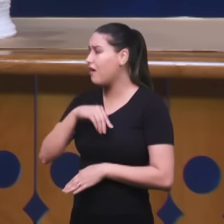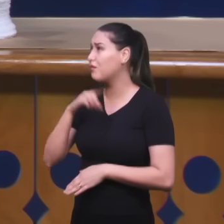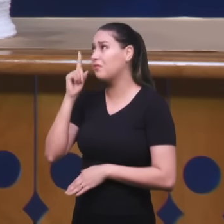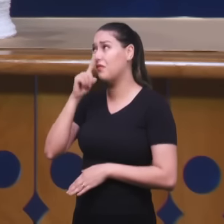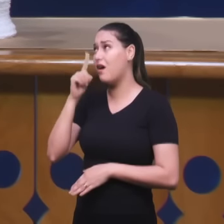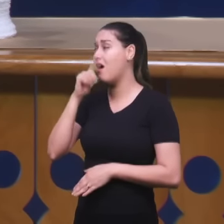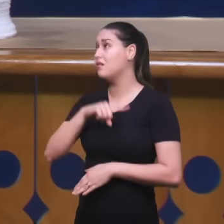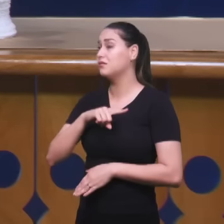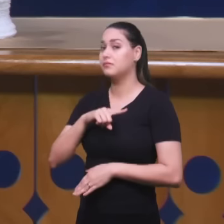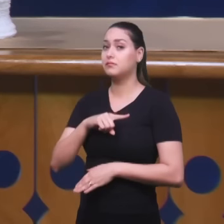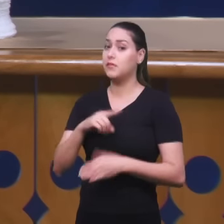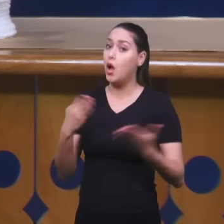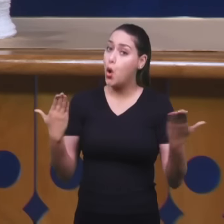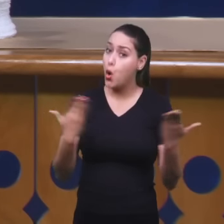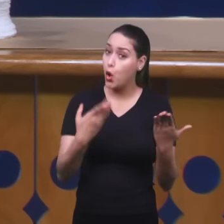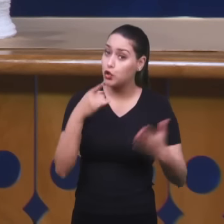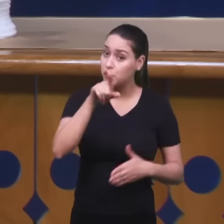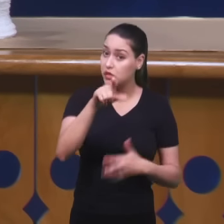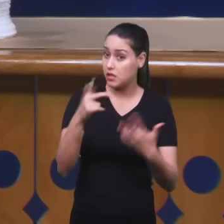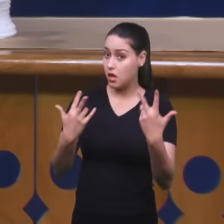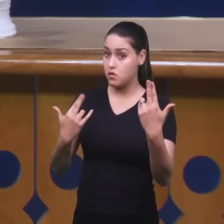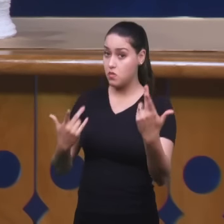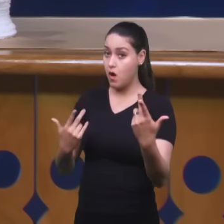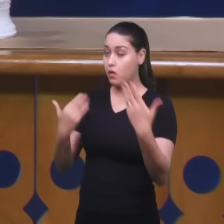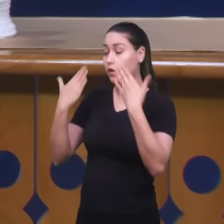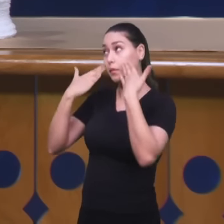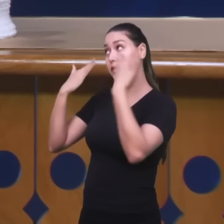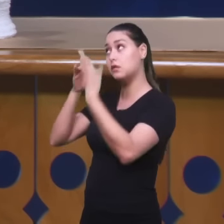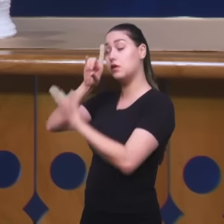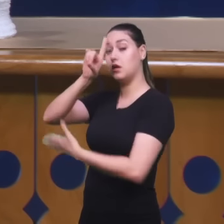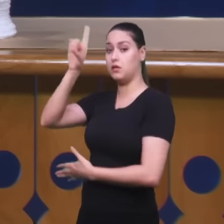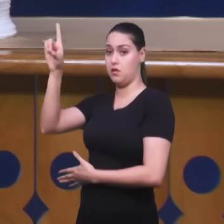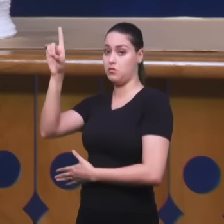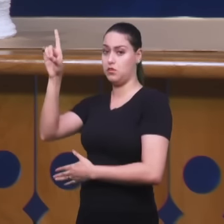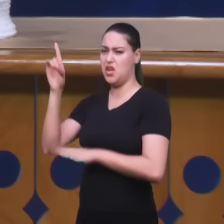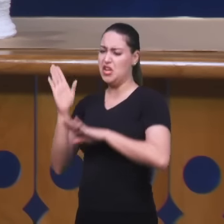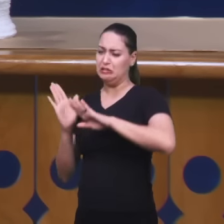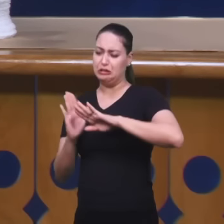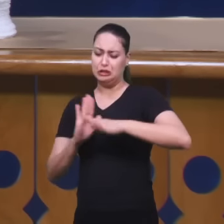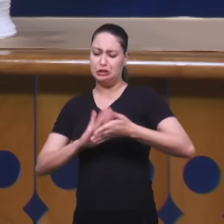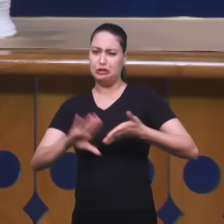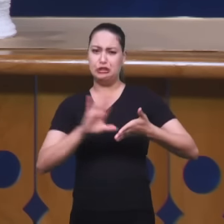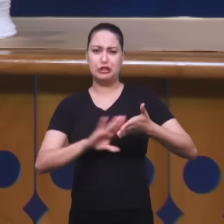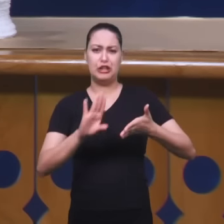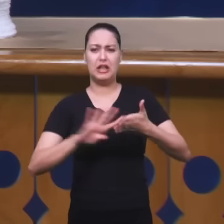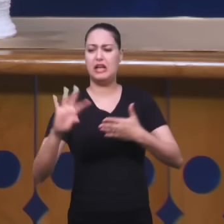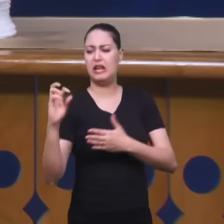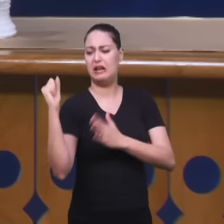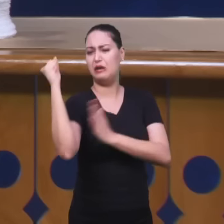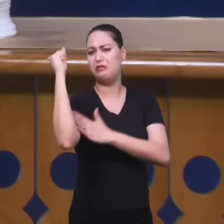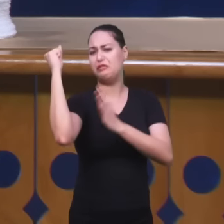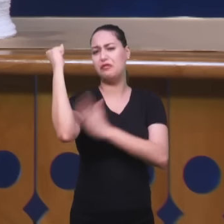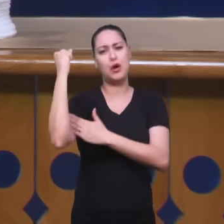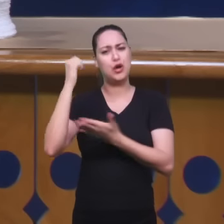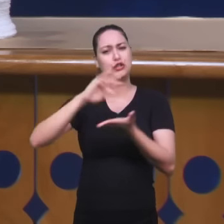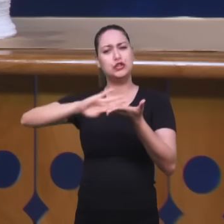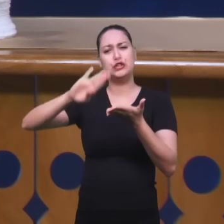Diante de Deus Dessa maneira Deixe de lado Quem você é Para as pessoas As conquistas Talvez Você seja alguém